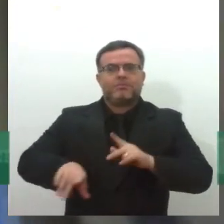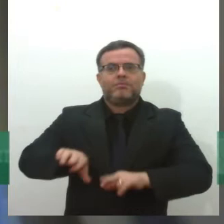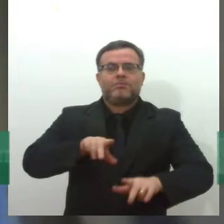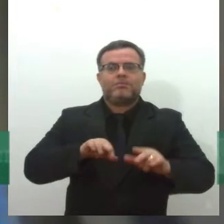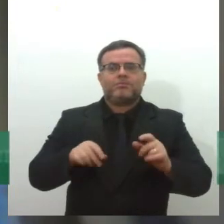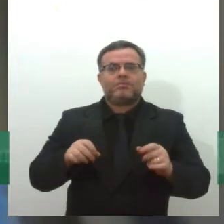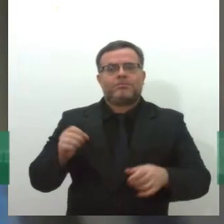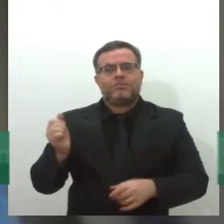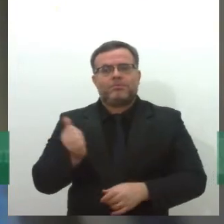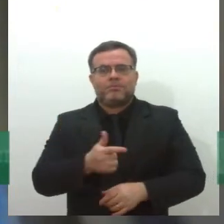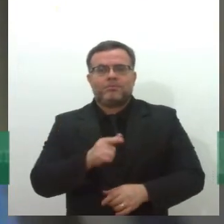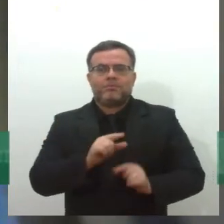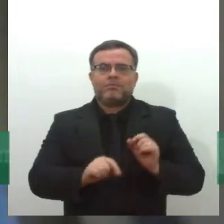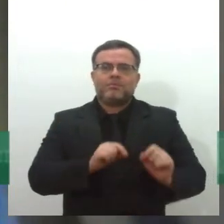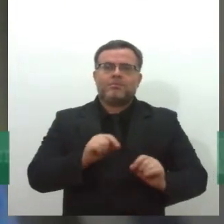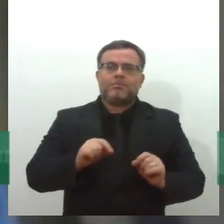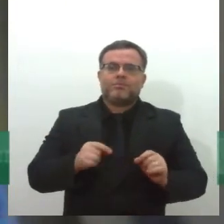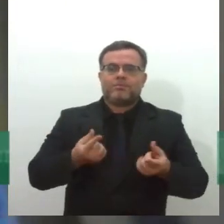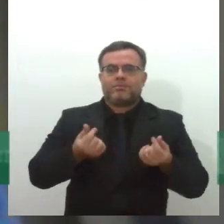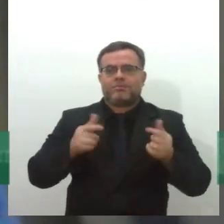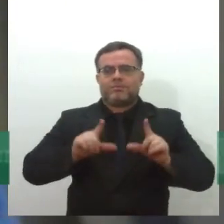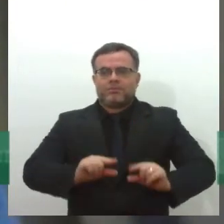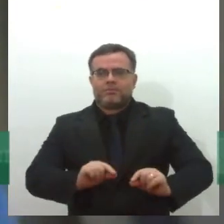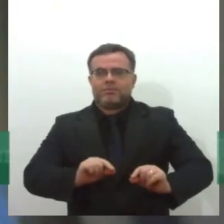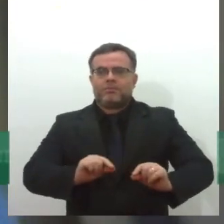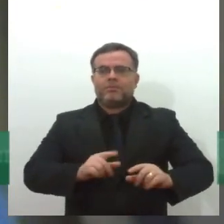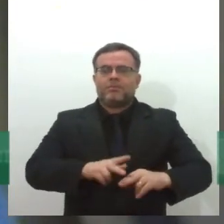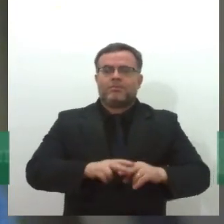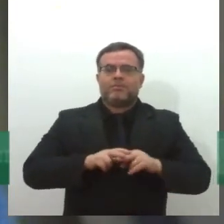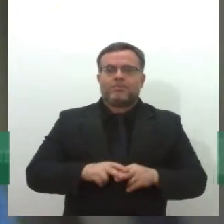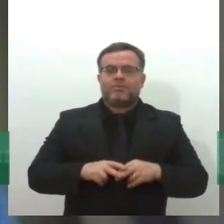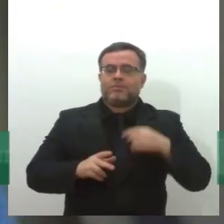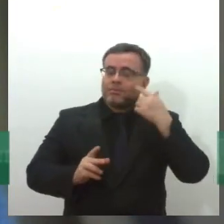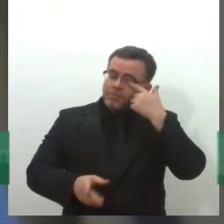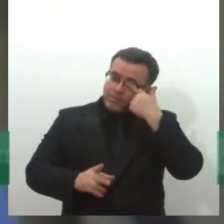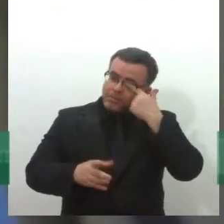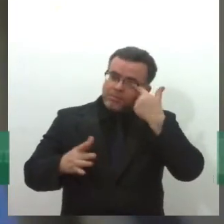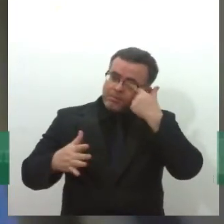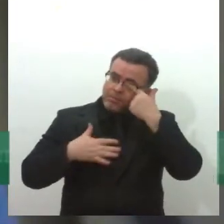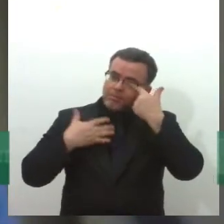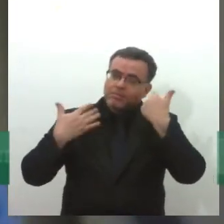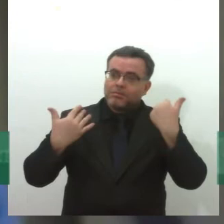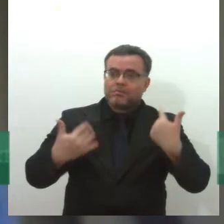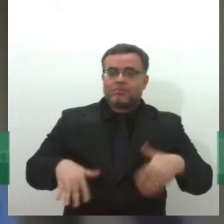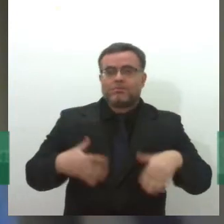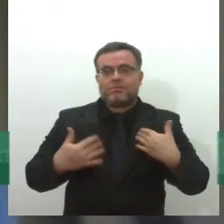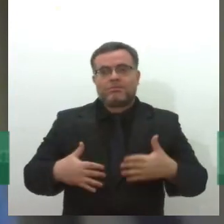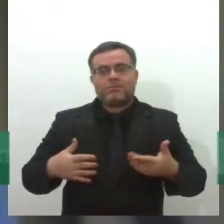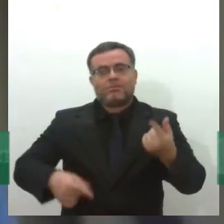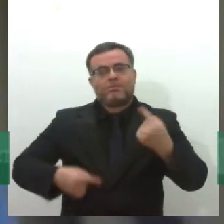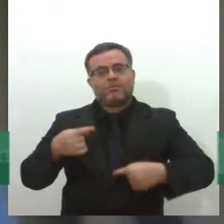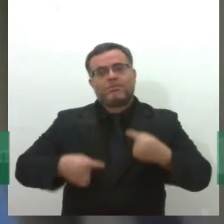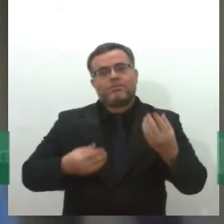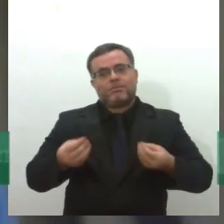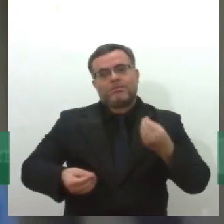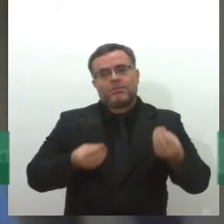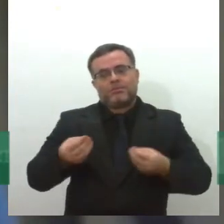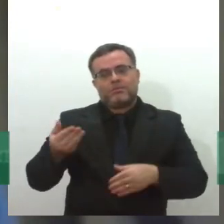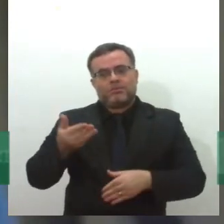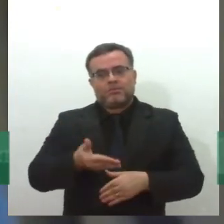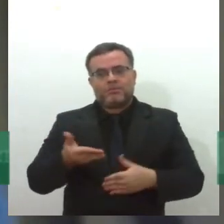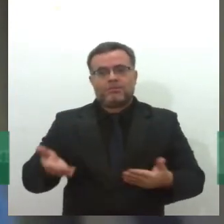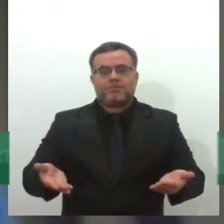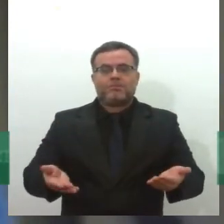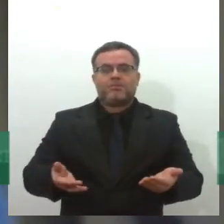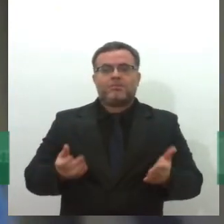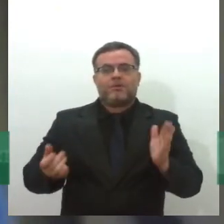do que ter combustível barato. Então, eu fico surpreso com essa discussão sobre combustíveis, porque a